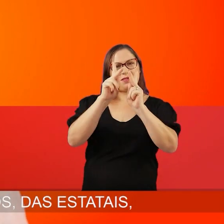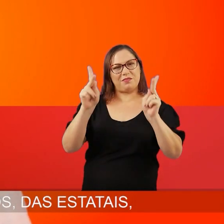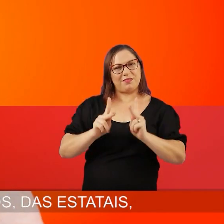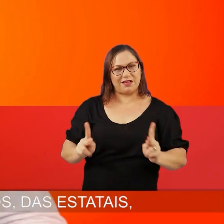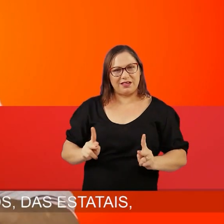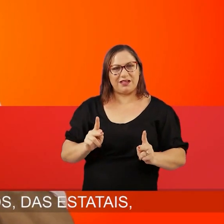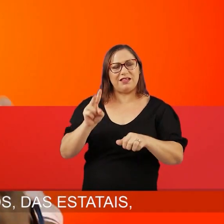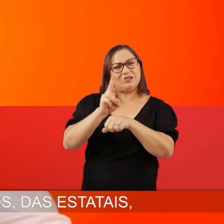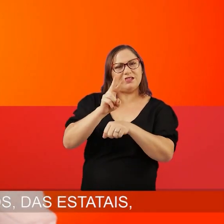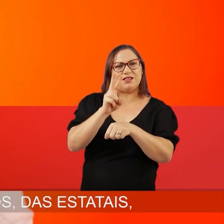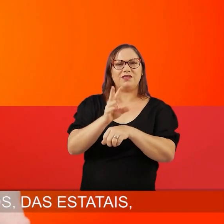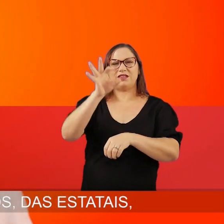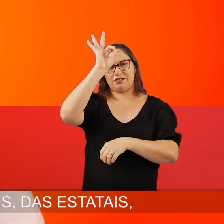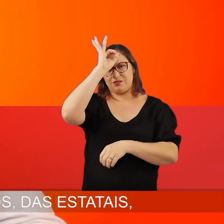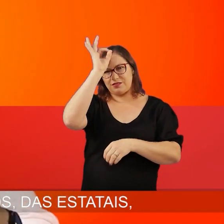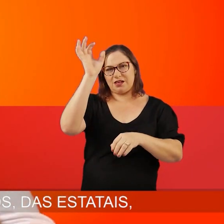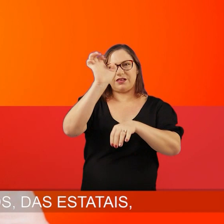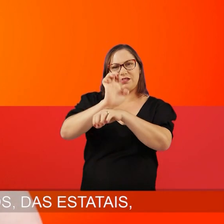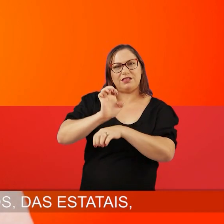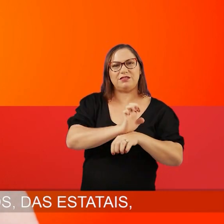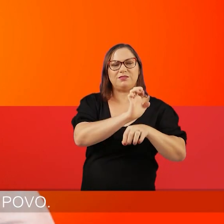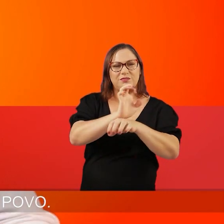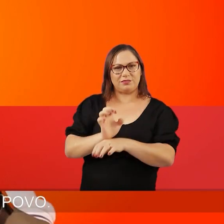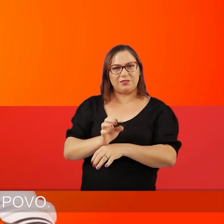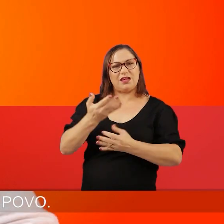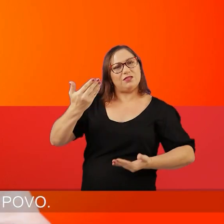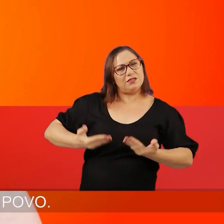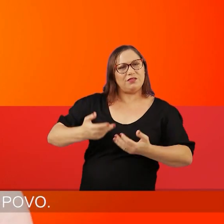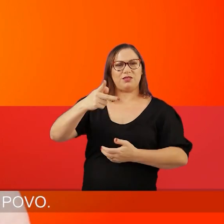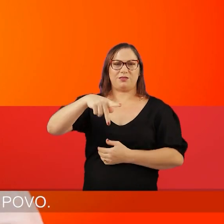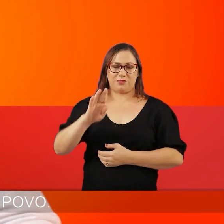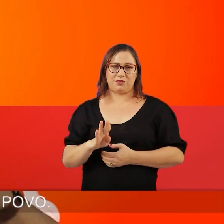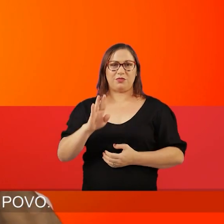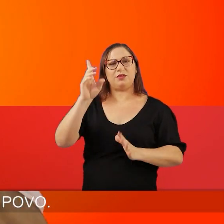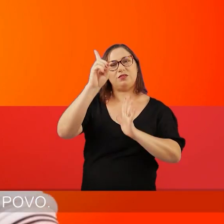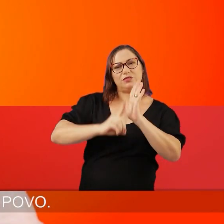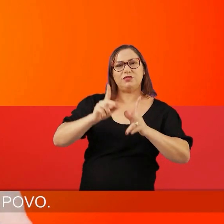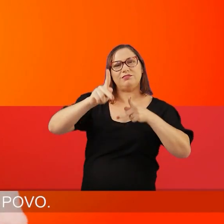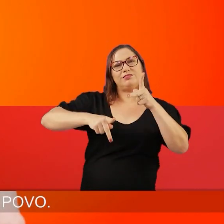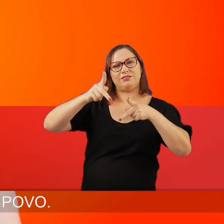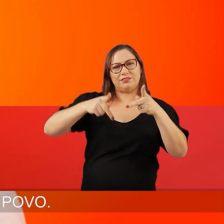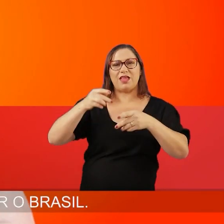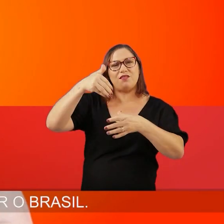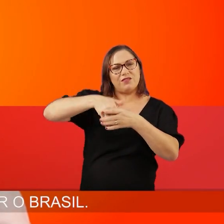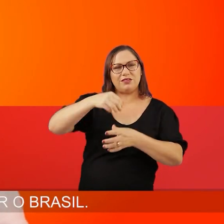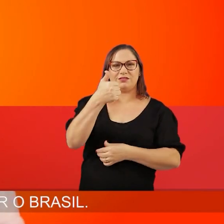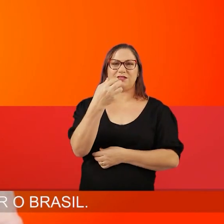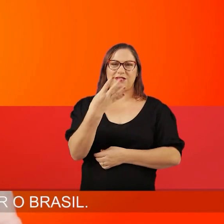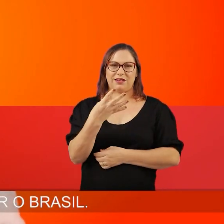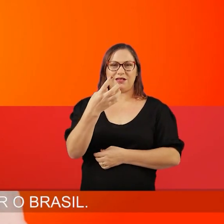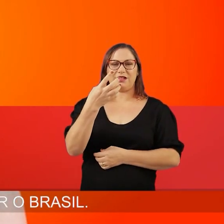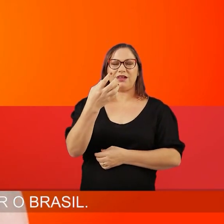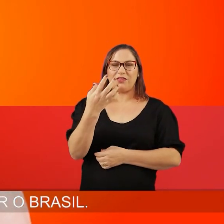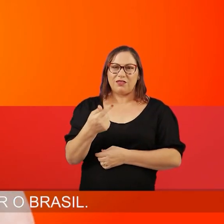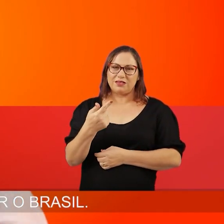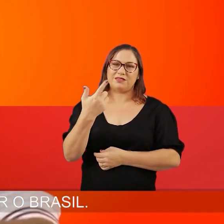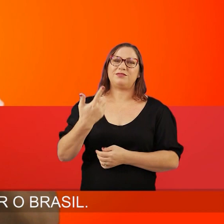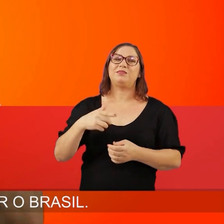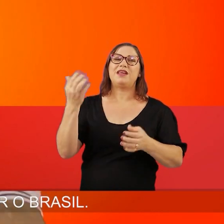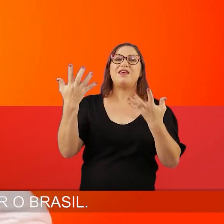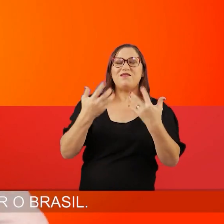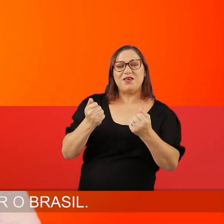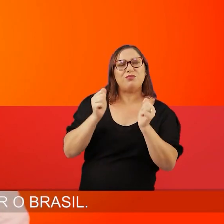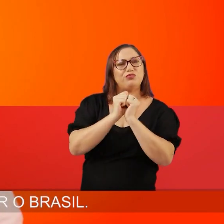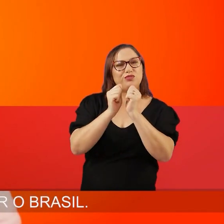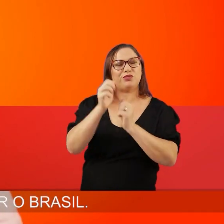prosperidade, paz, defesa dos Correios, das estatais, do servidor público e dos direitos do povo. Vote 1347